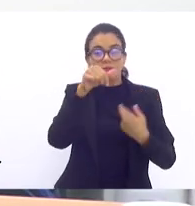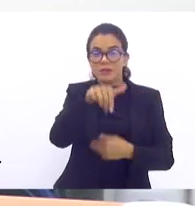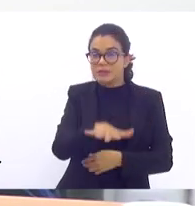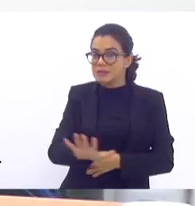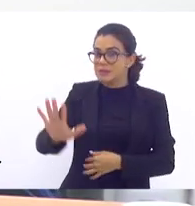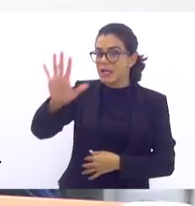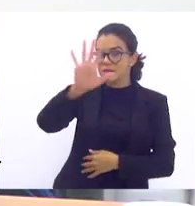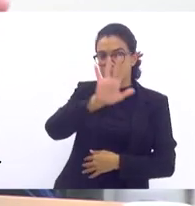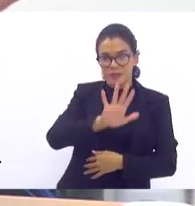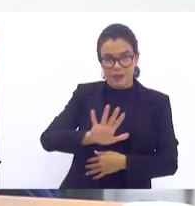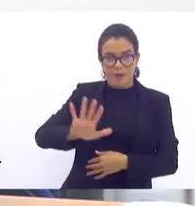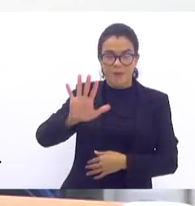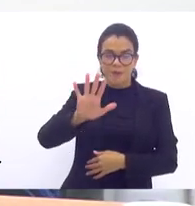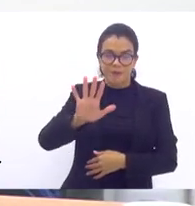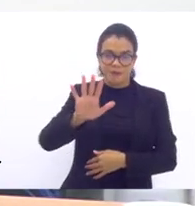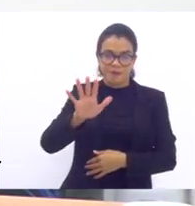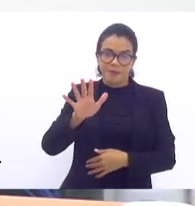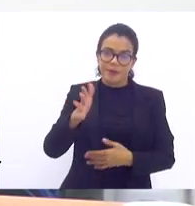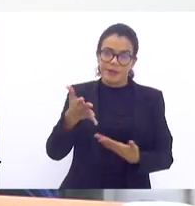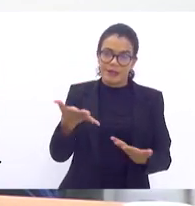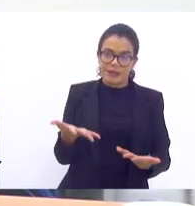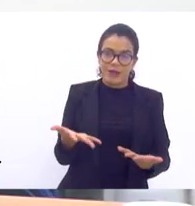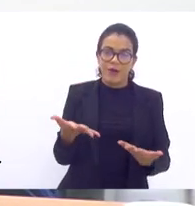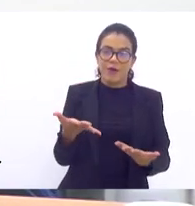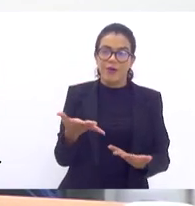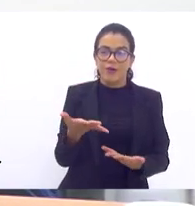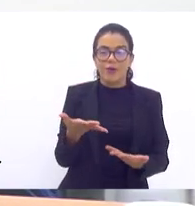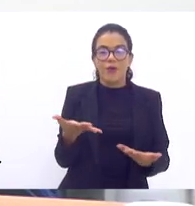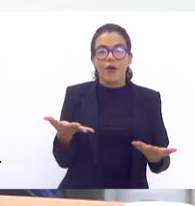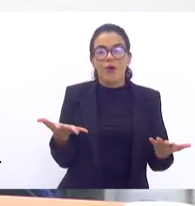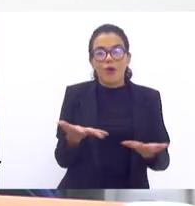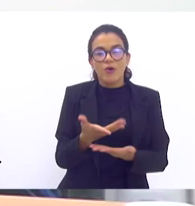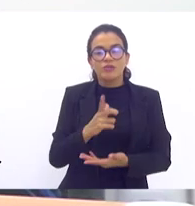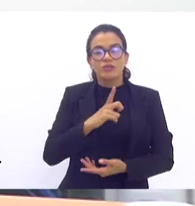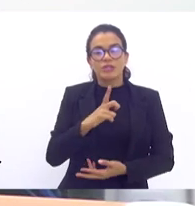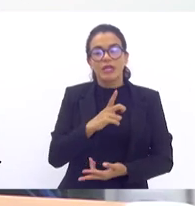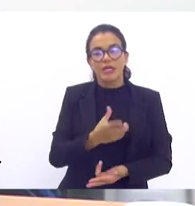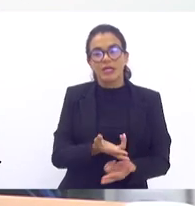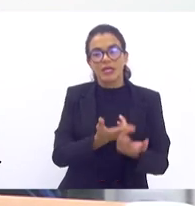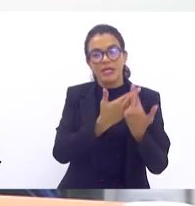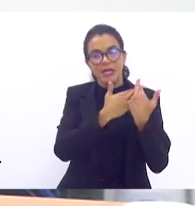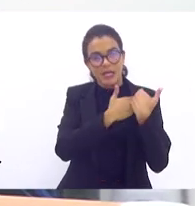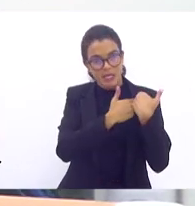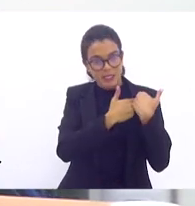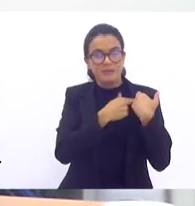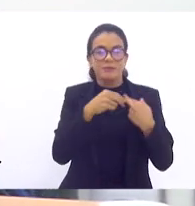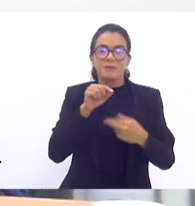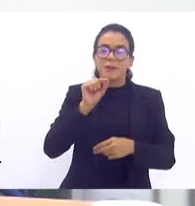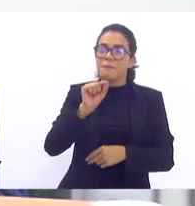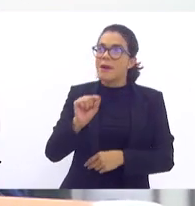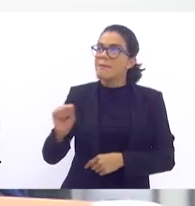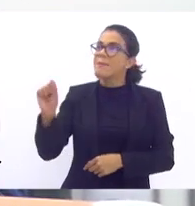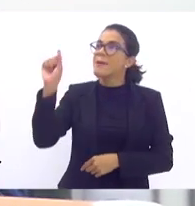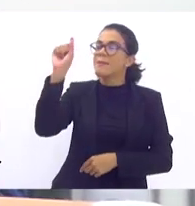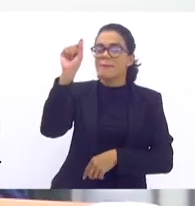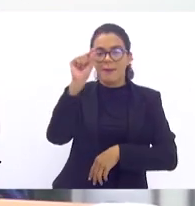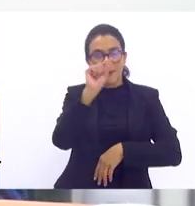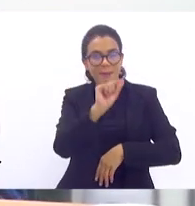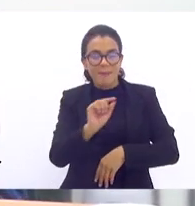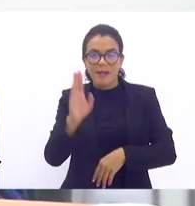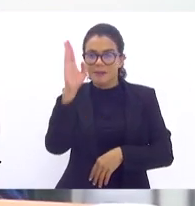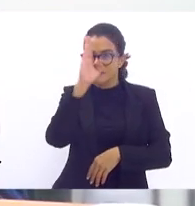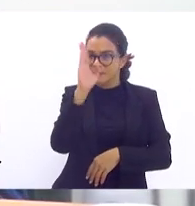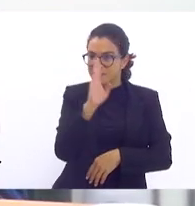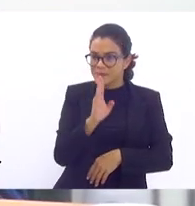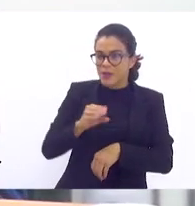então felizmente o senhor é hoje tem a responsabilidade de caminhar por alguns estados e poder